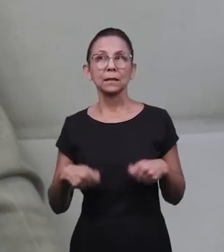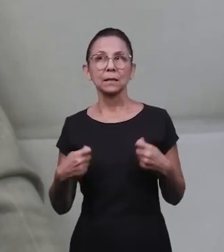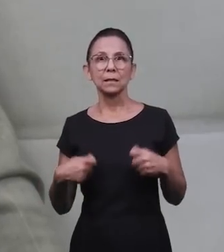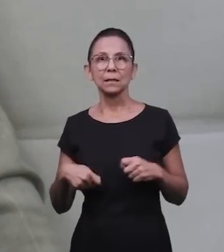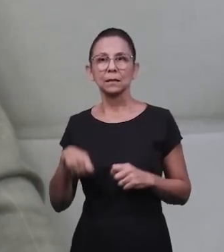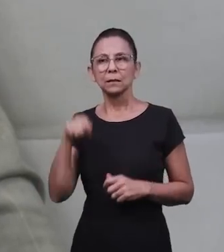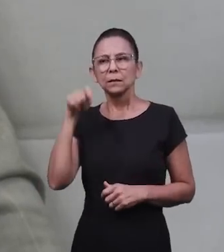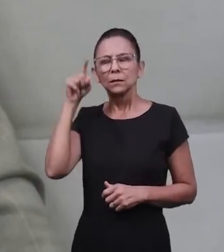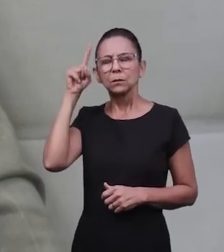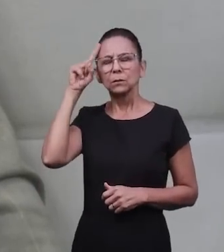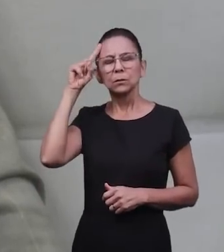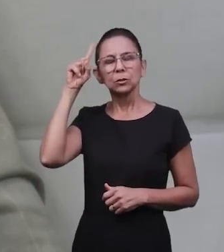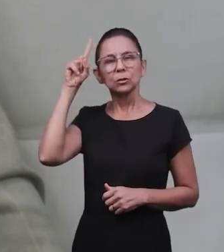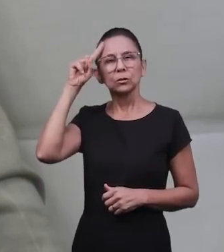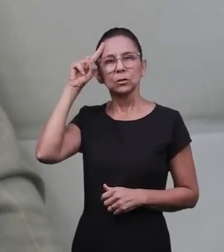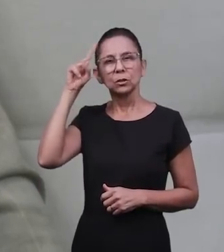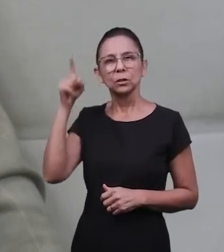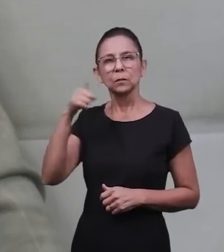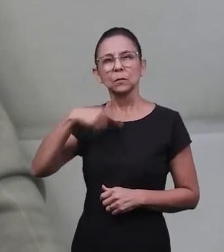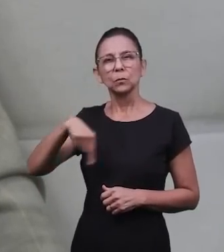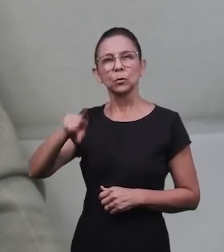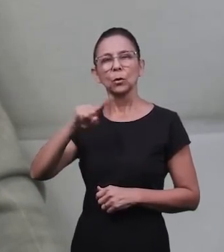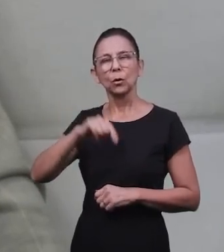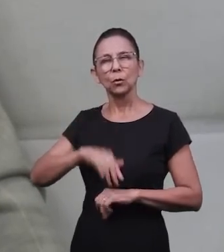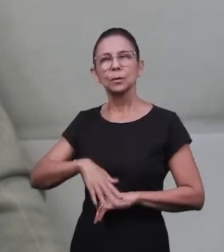é preciso que cada dia